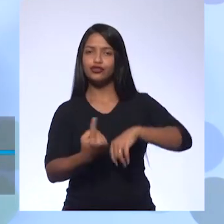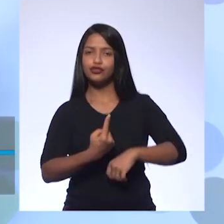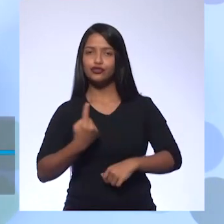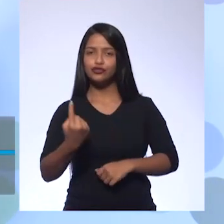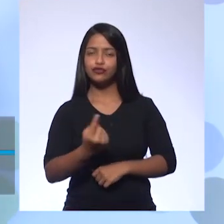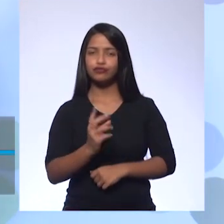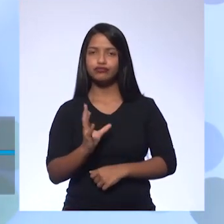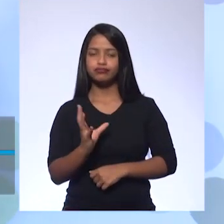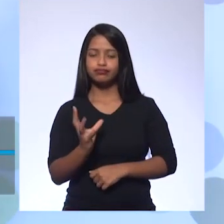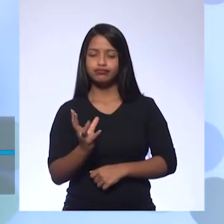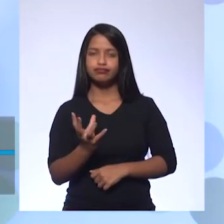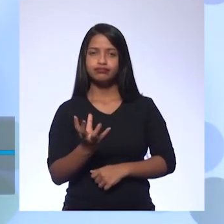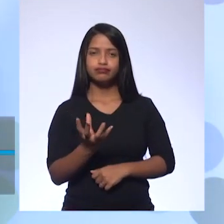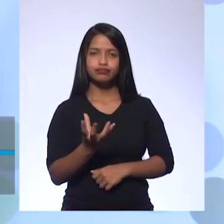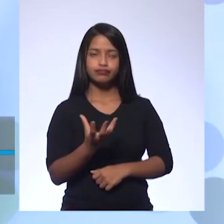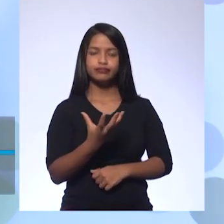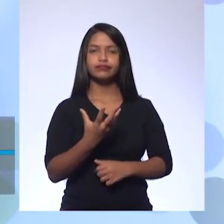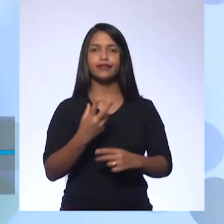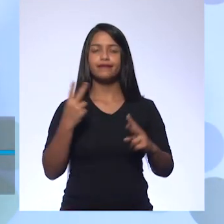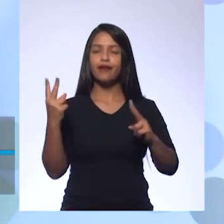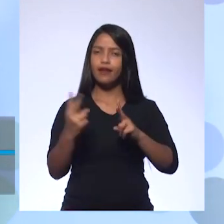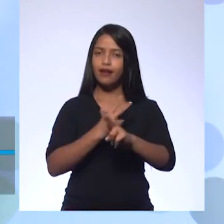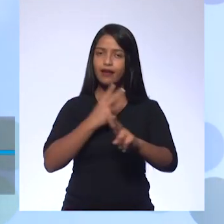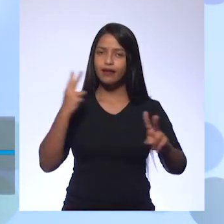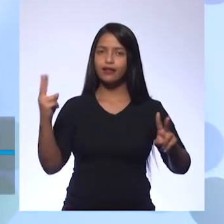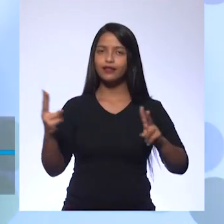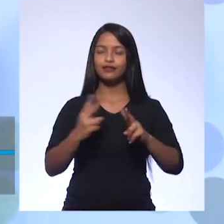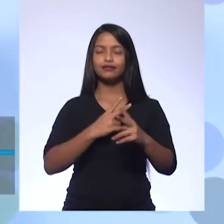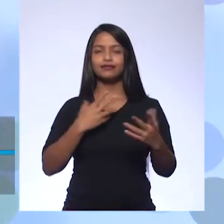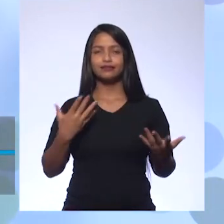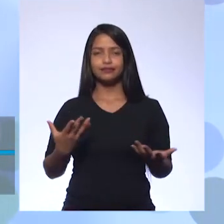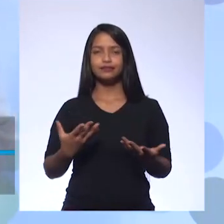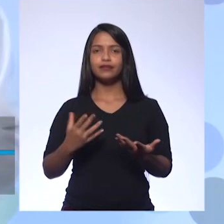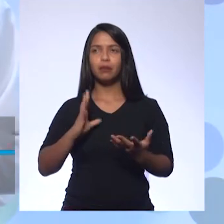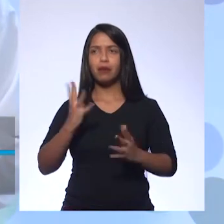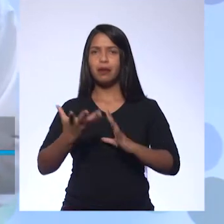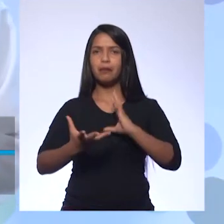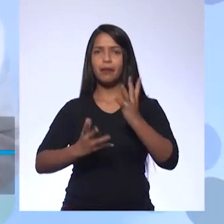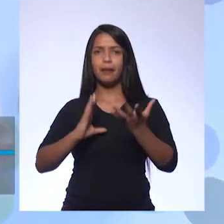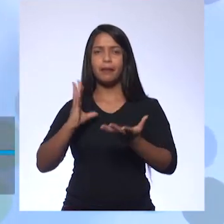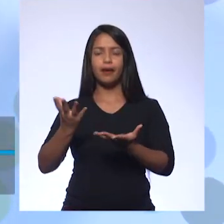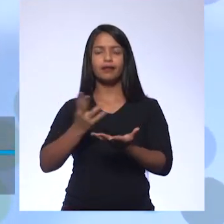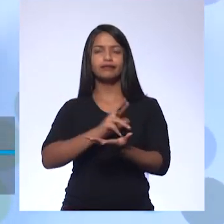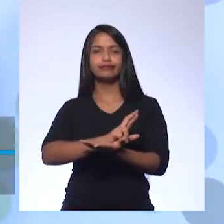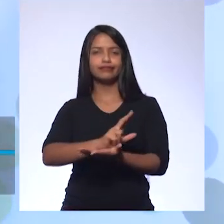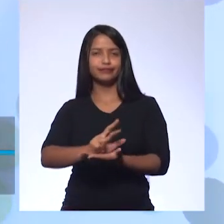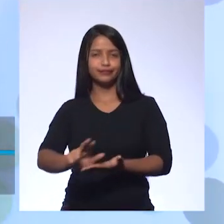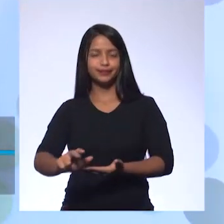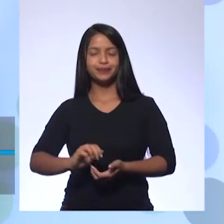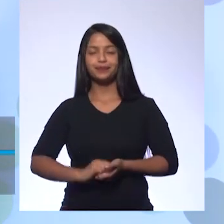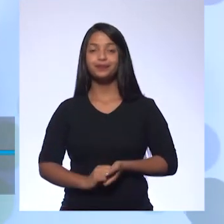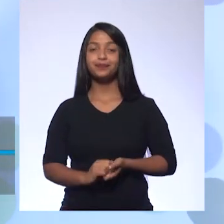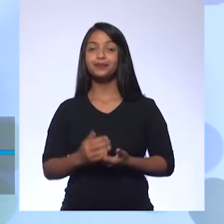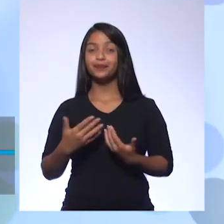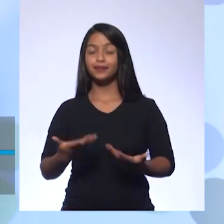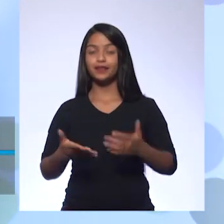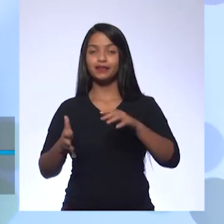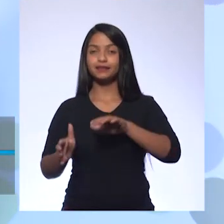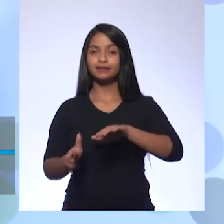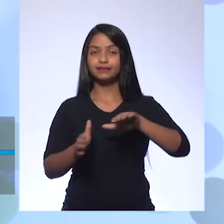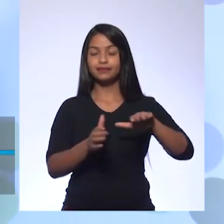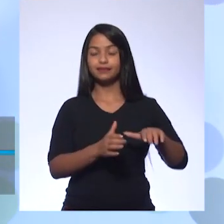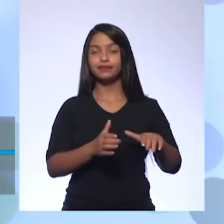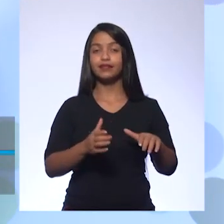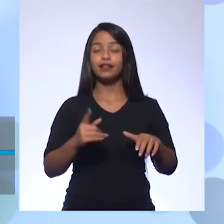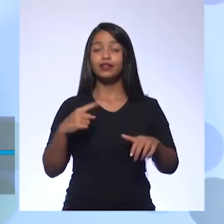ventos, etc. e tal. Então, são muitas as situações. Agora, olha só que interessante. Nós estamos falando aqui